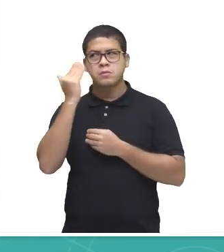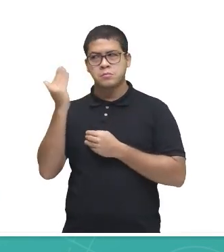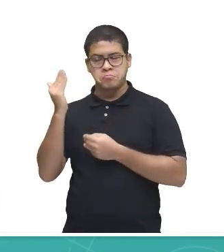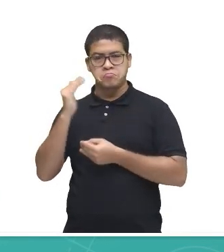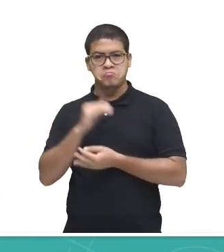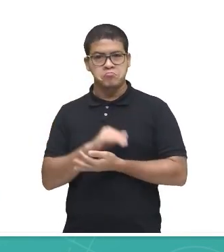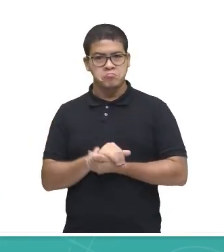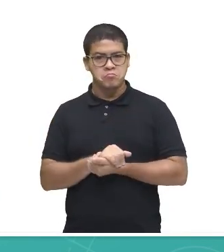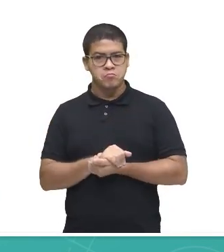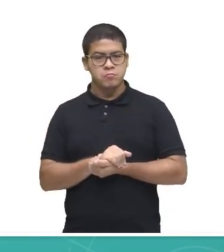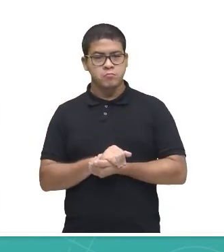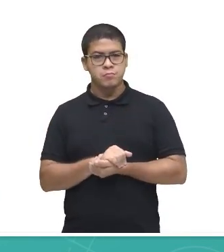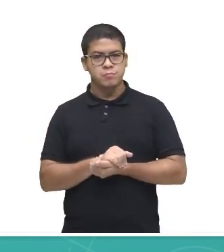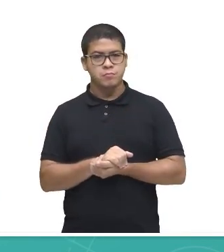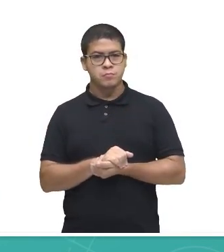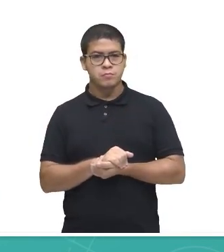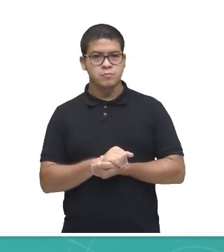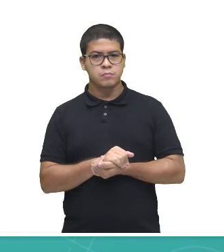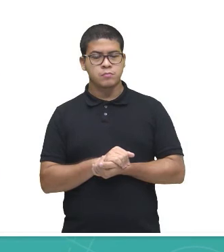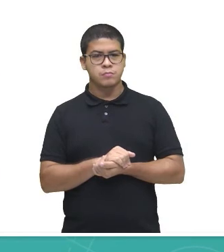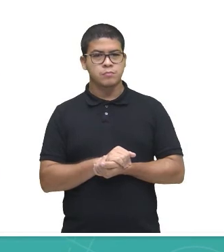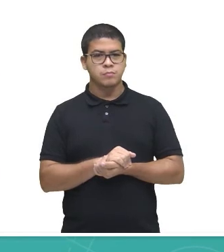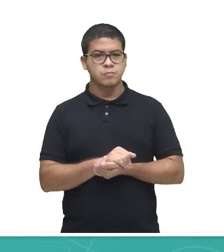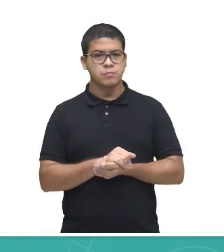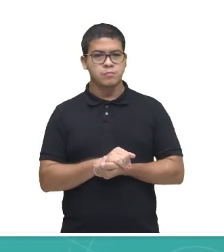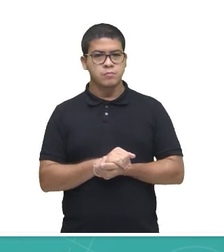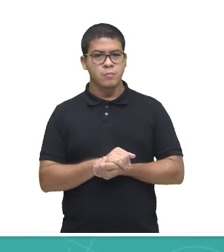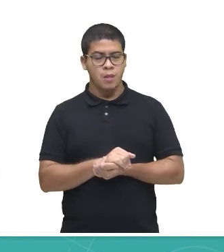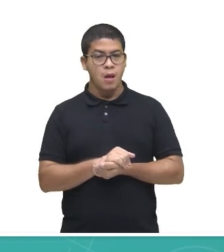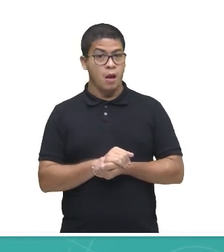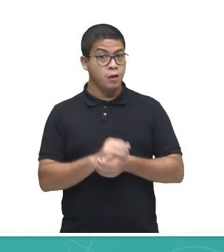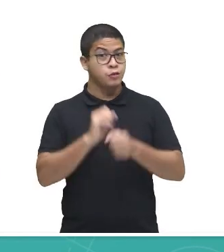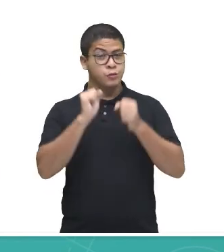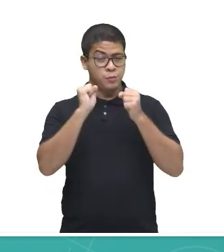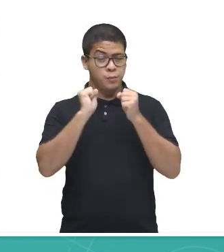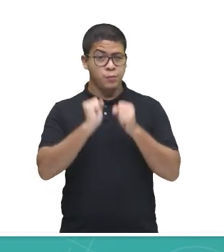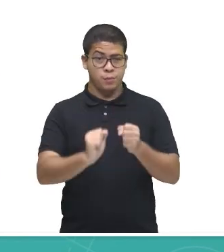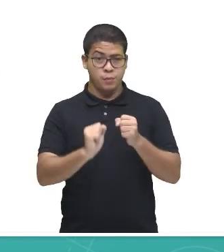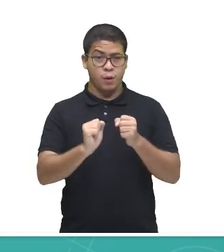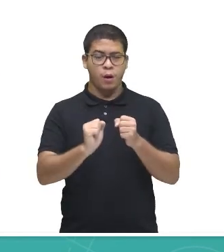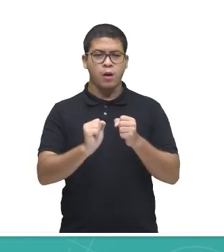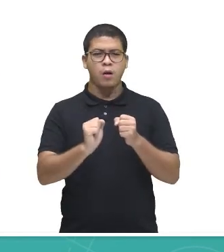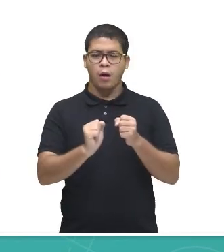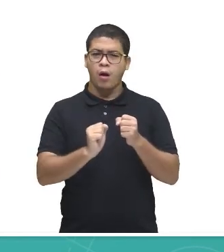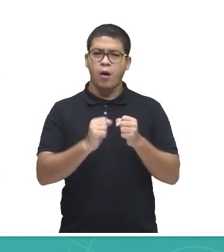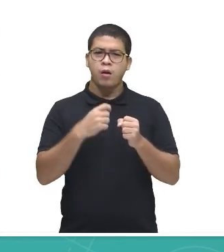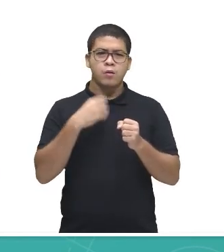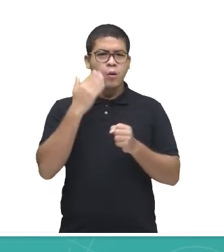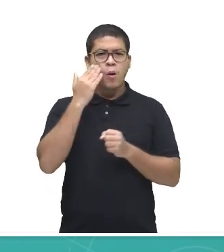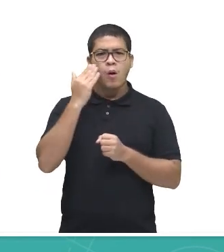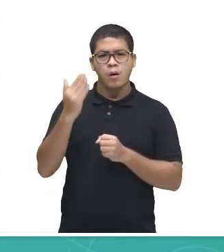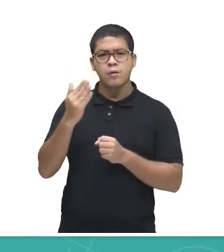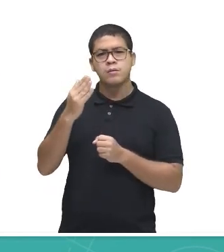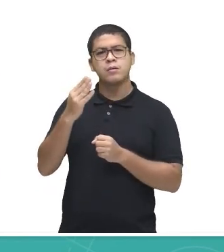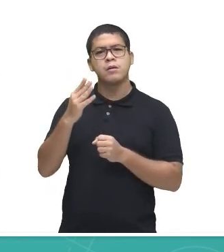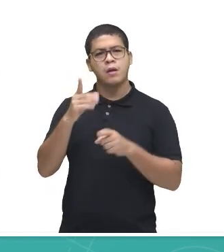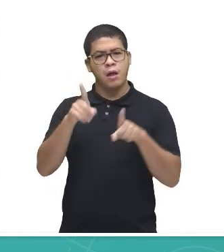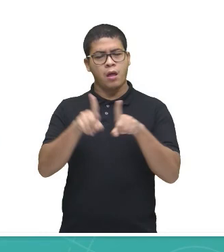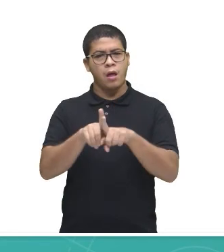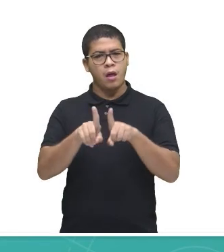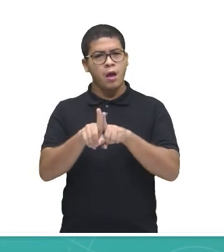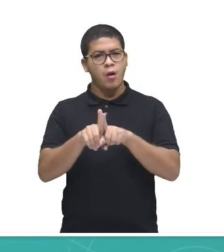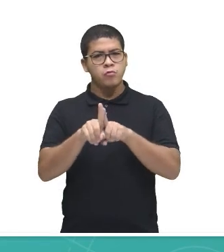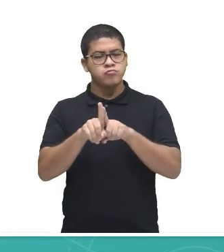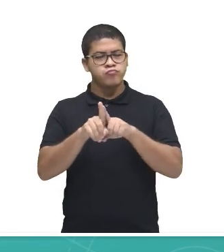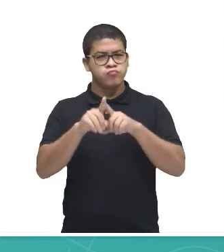de 38 graus, a gente pode escrevê-lo aqui em cima também. E essa escrita vai ser bem aqui,